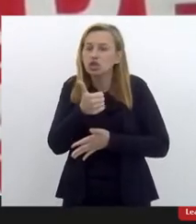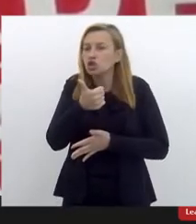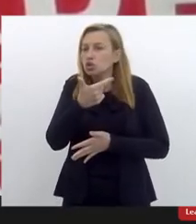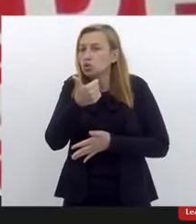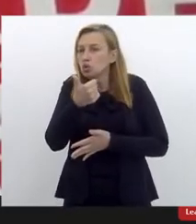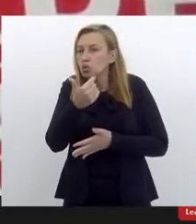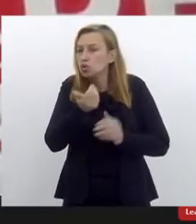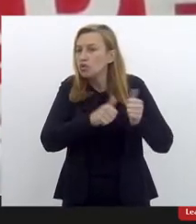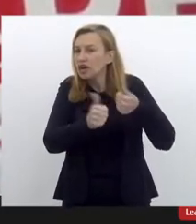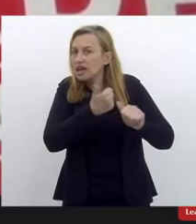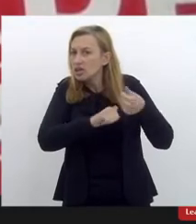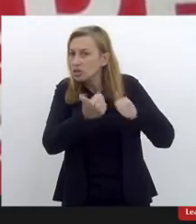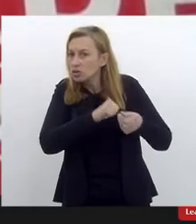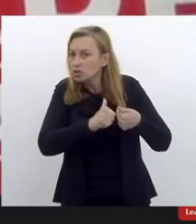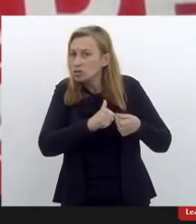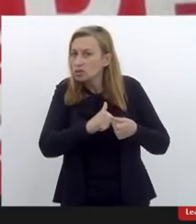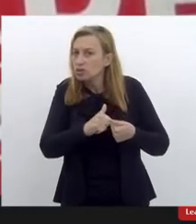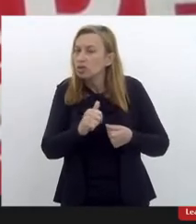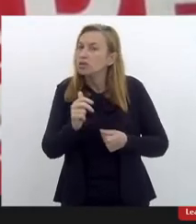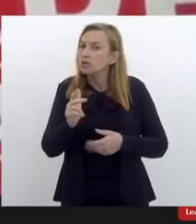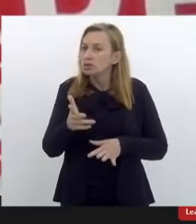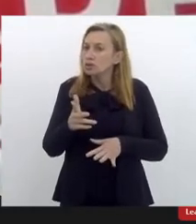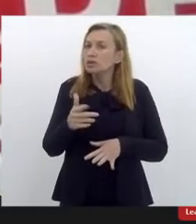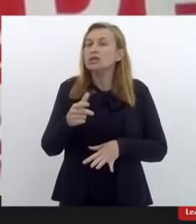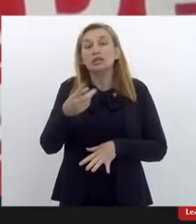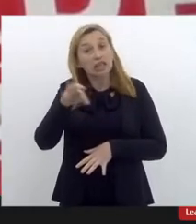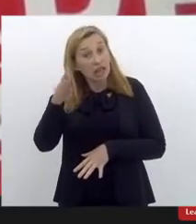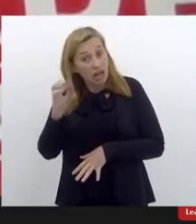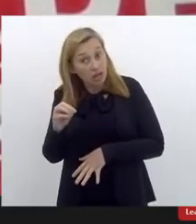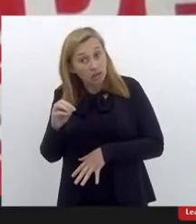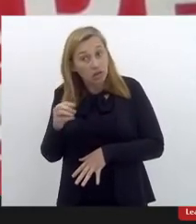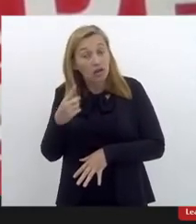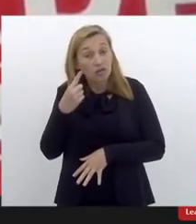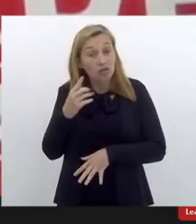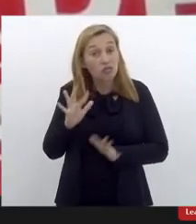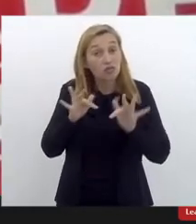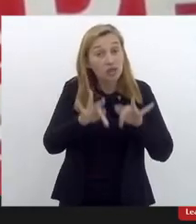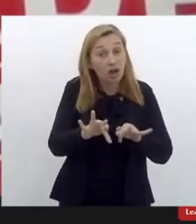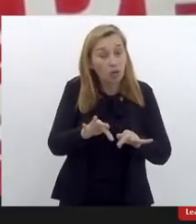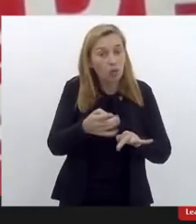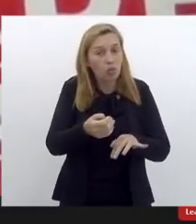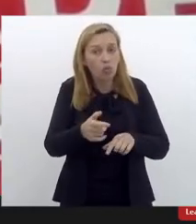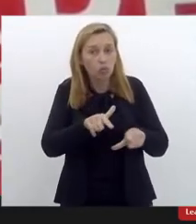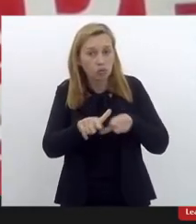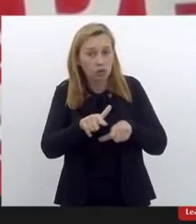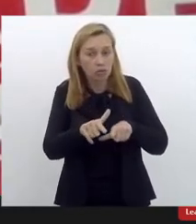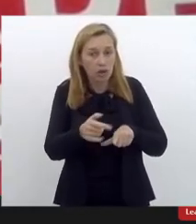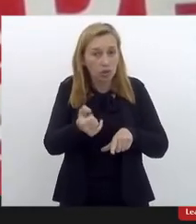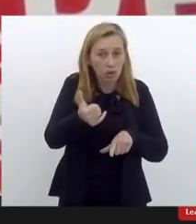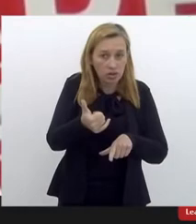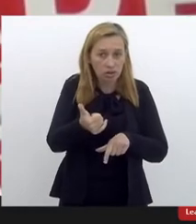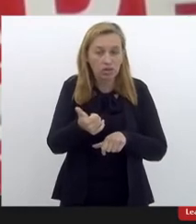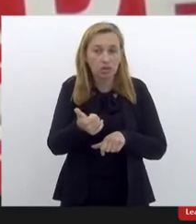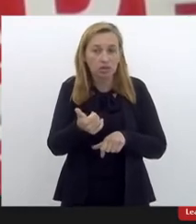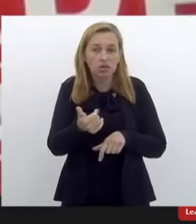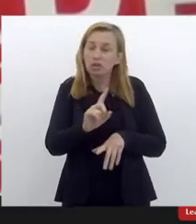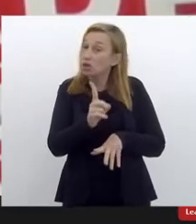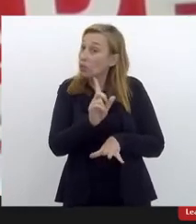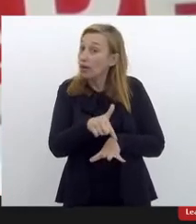avaliações para o desempenho. Você está falando lá, e ainda tem os triênios. Você está falando lá no final da carreira. Né? Acho que isso não